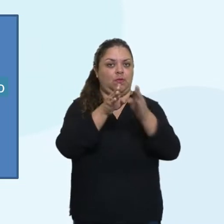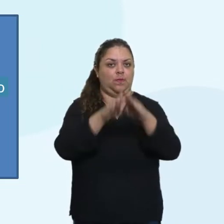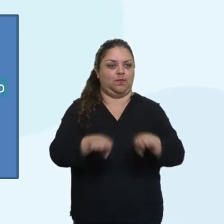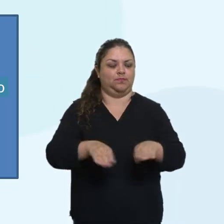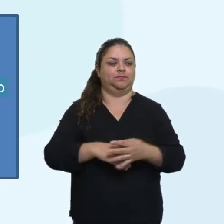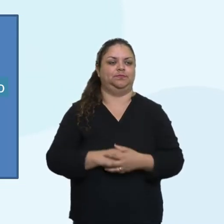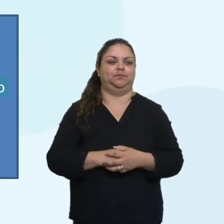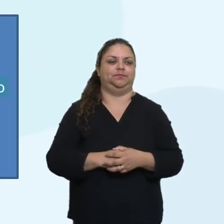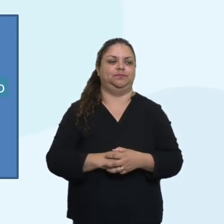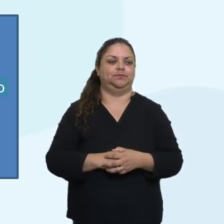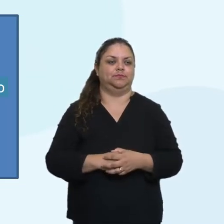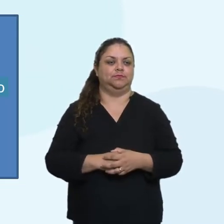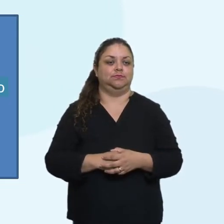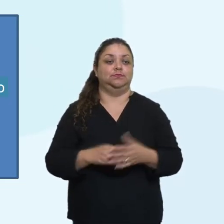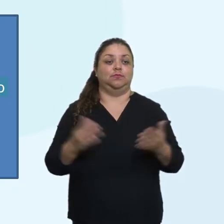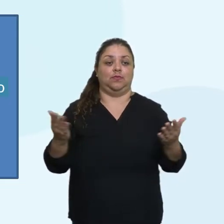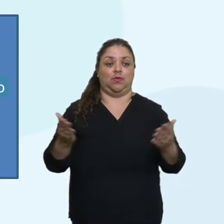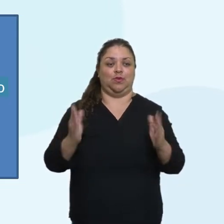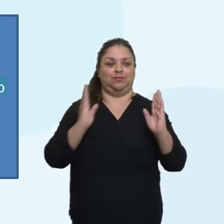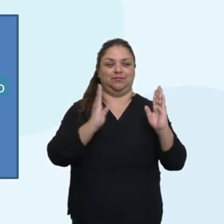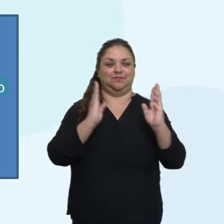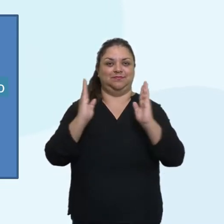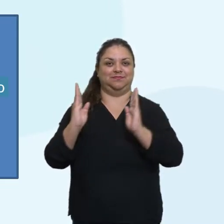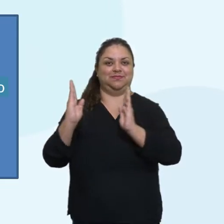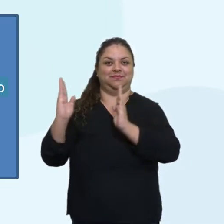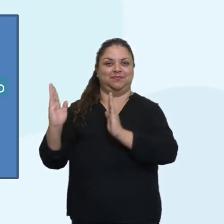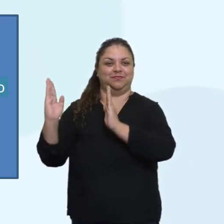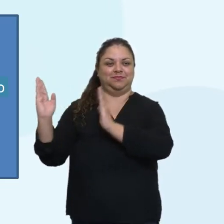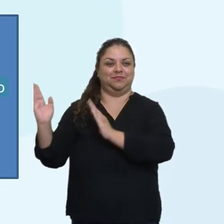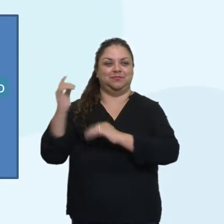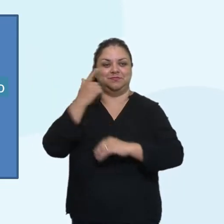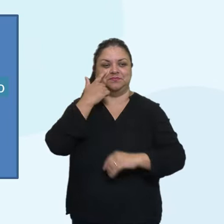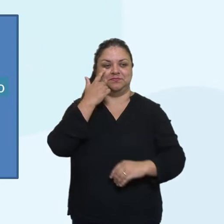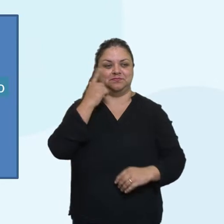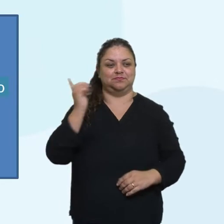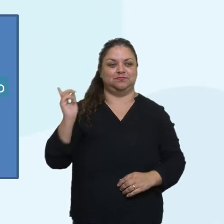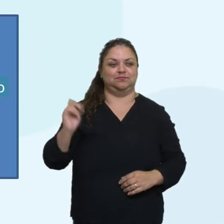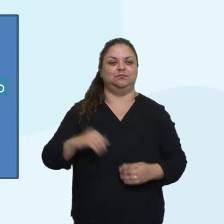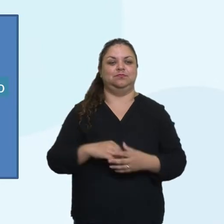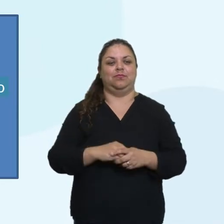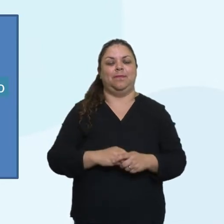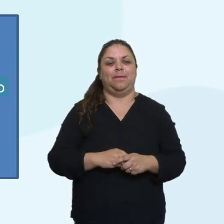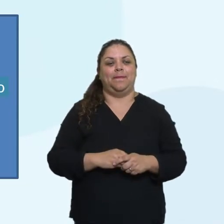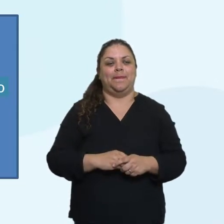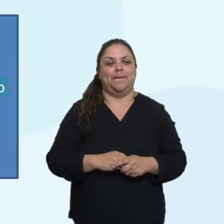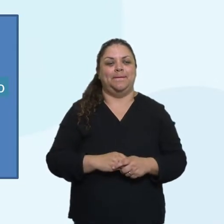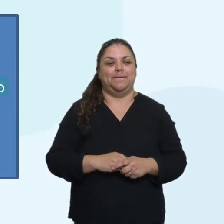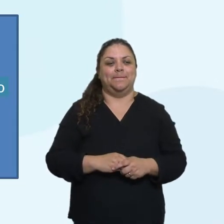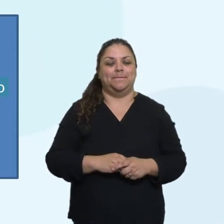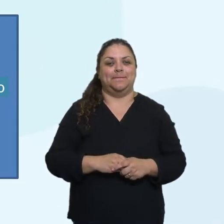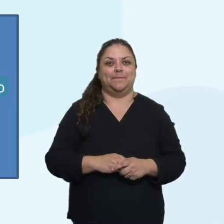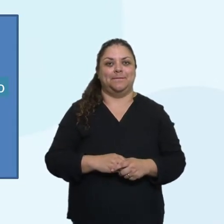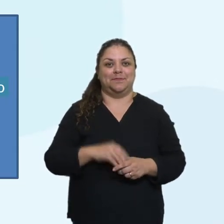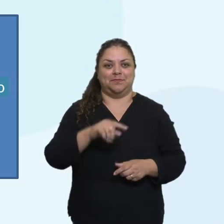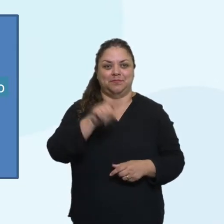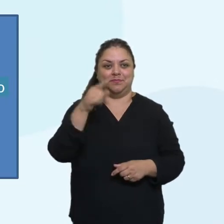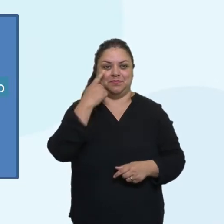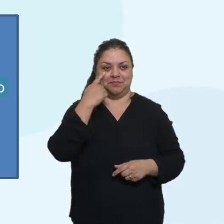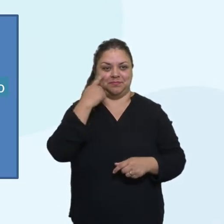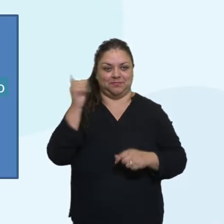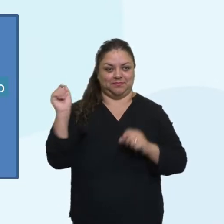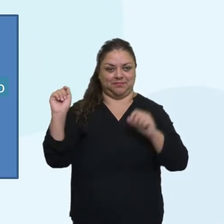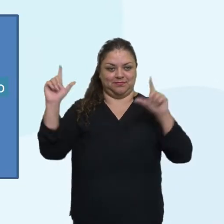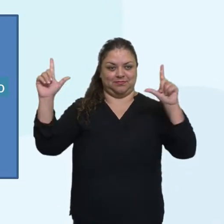então a gente colocou aqui algumas etapas destacando O que é o que está aí para vocês na